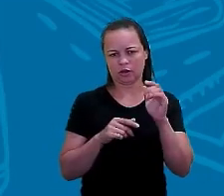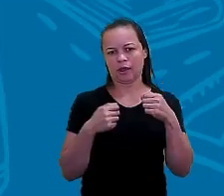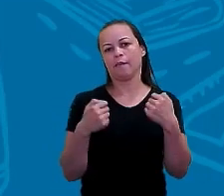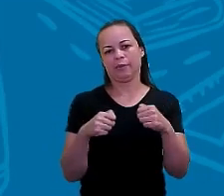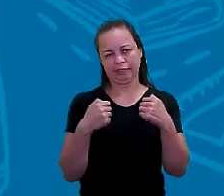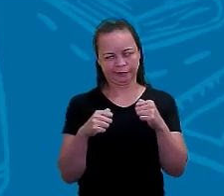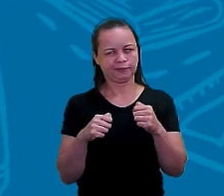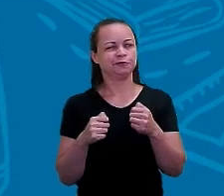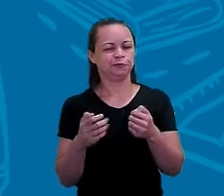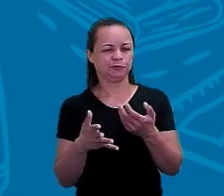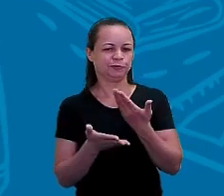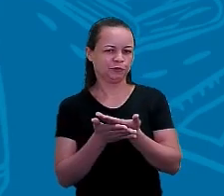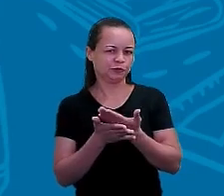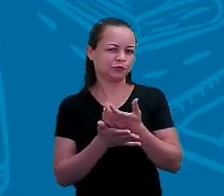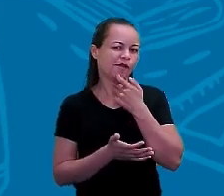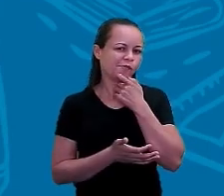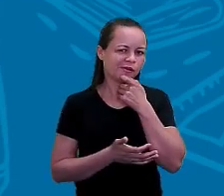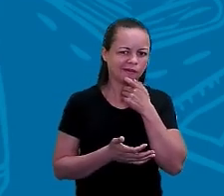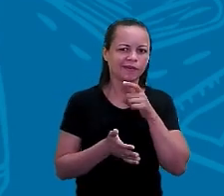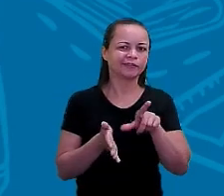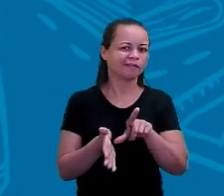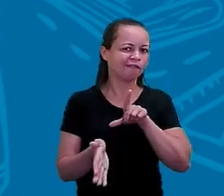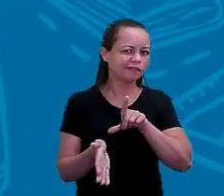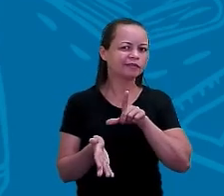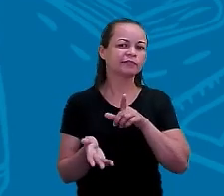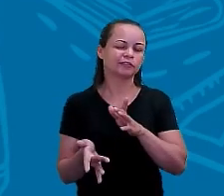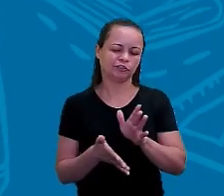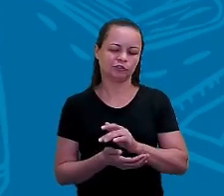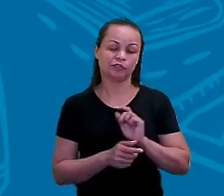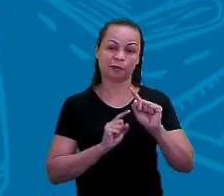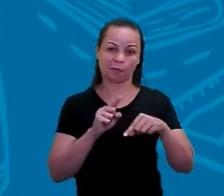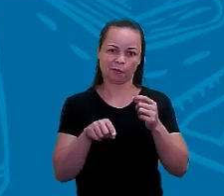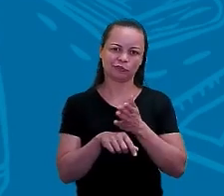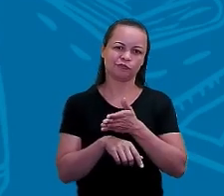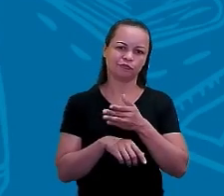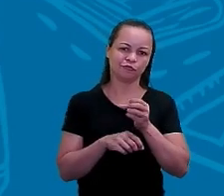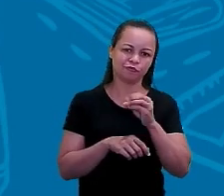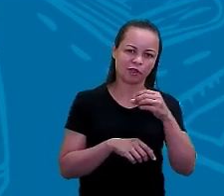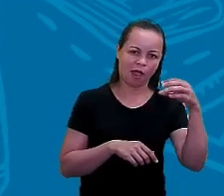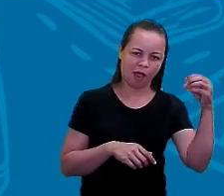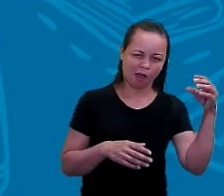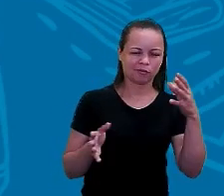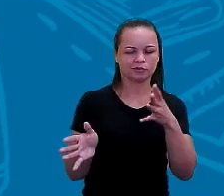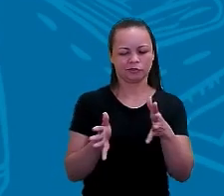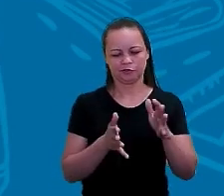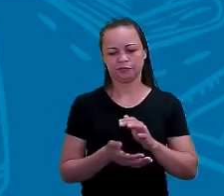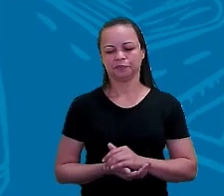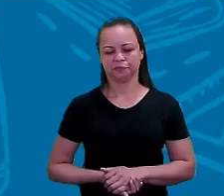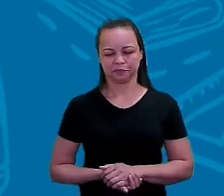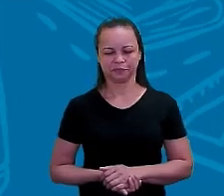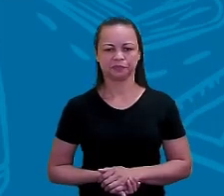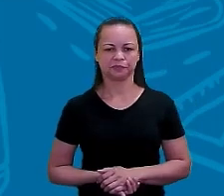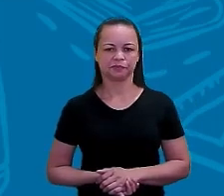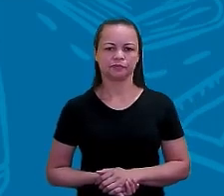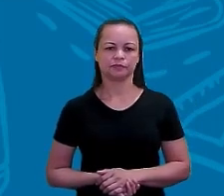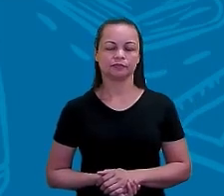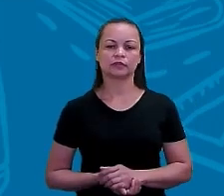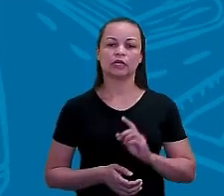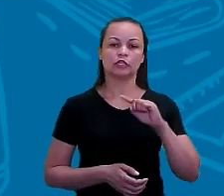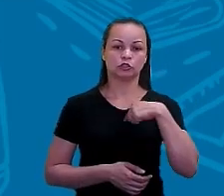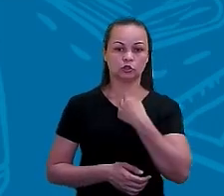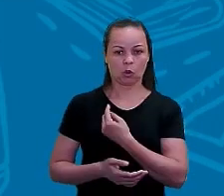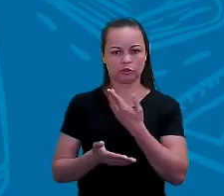inglês, então, primeiro, study English before traveling. Estuda inglês antes de viajar. Então,